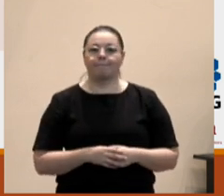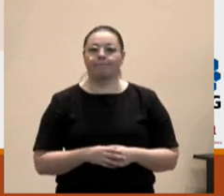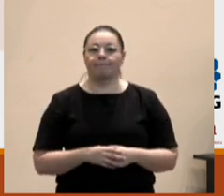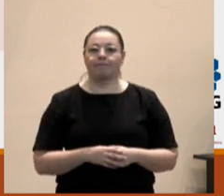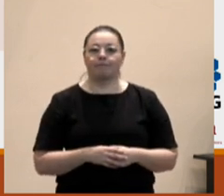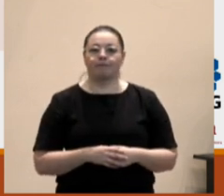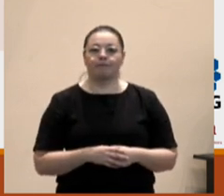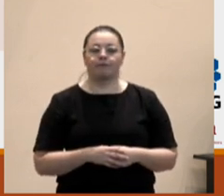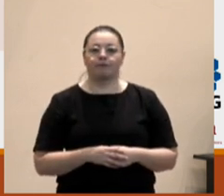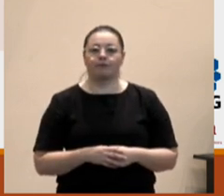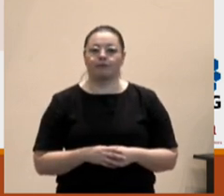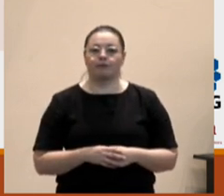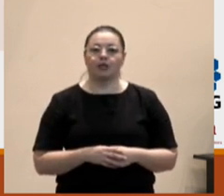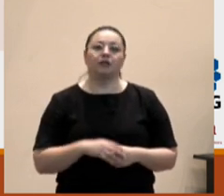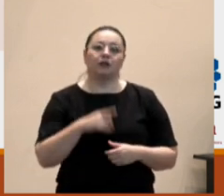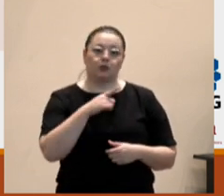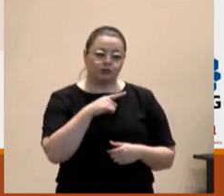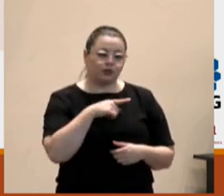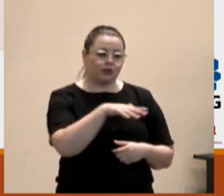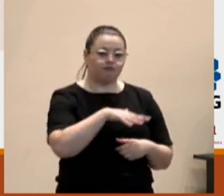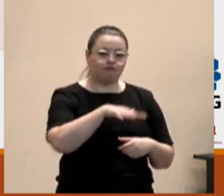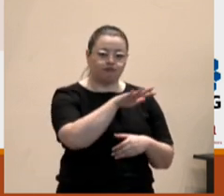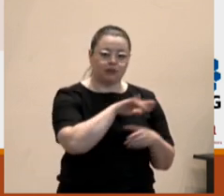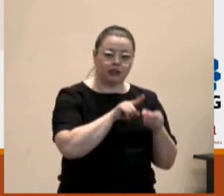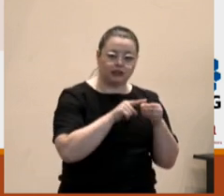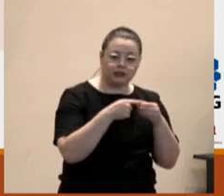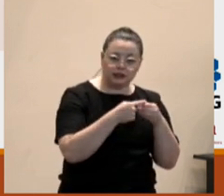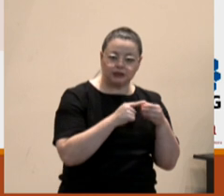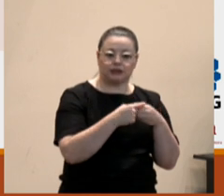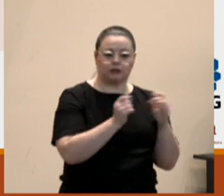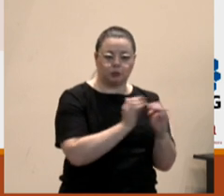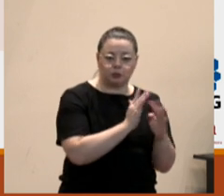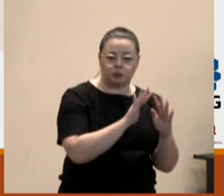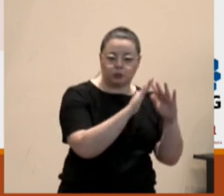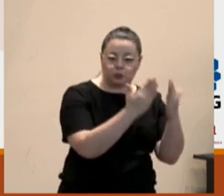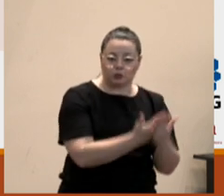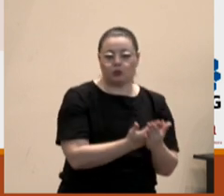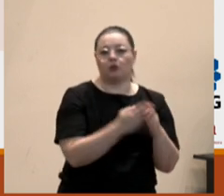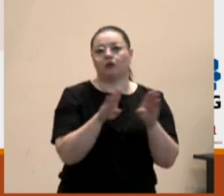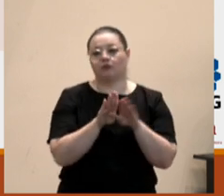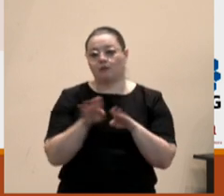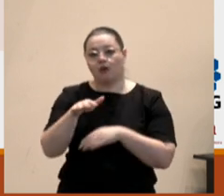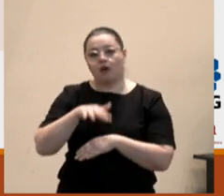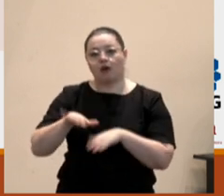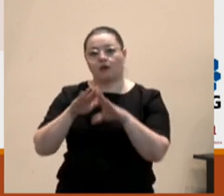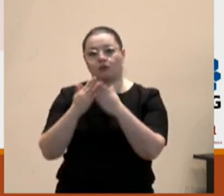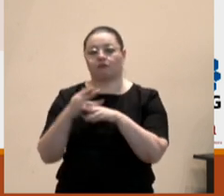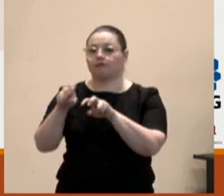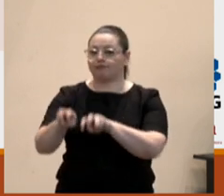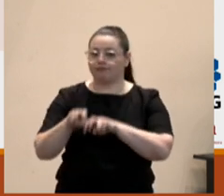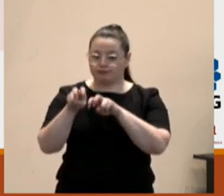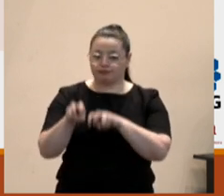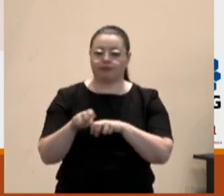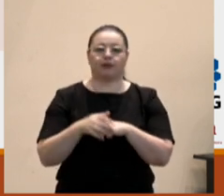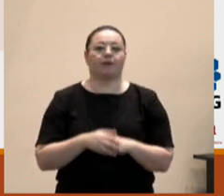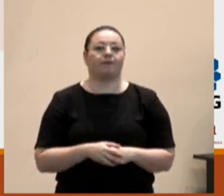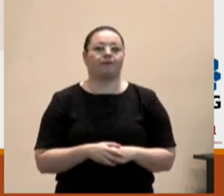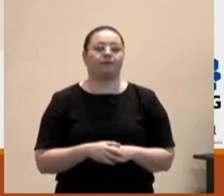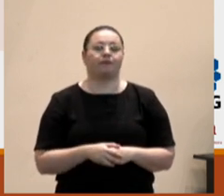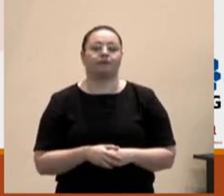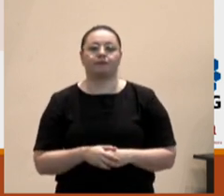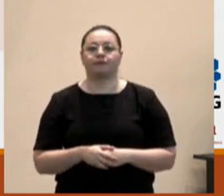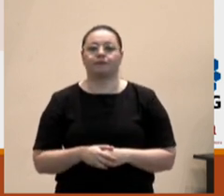Tanto na urbana como na rural, que são parâmetros colocados para fazer o número que vai sair, vocês vão ver. Nível de